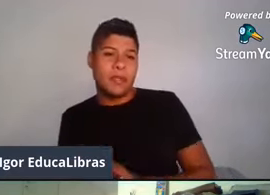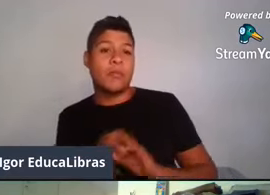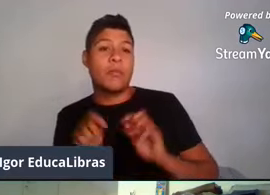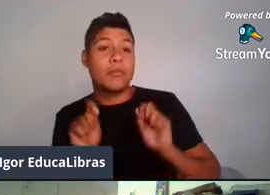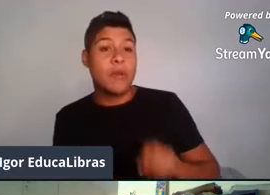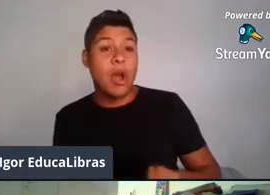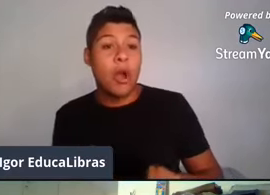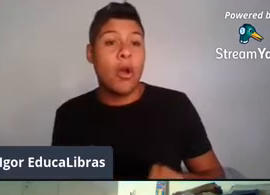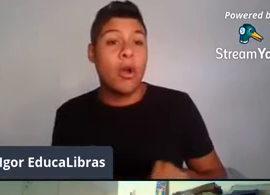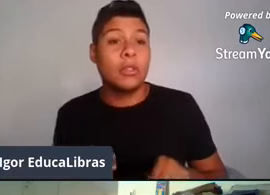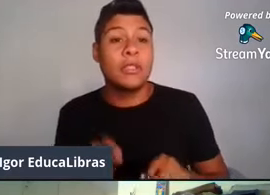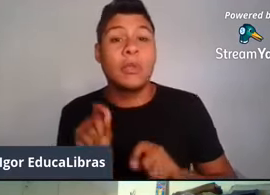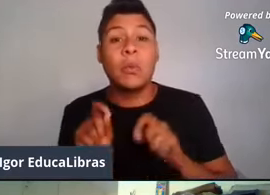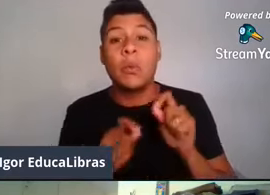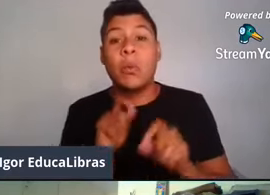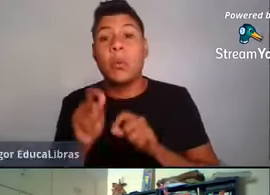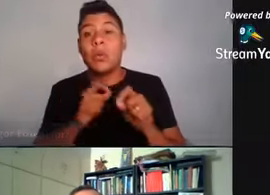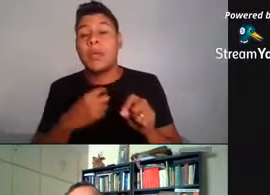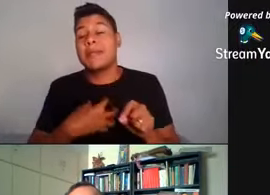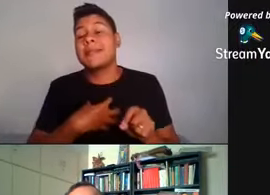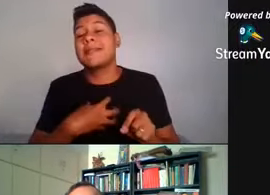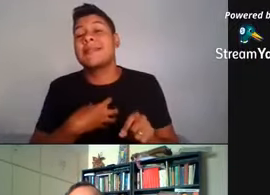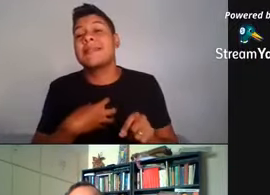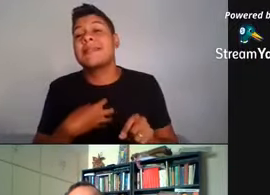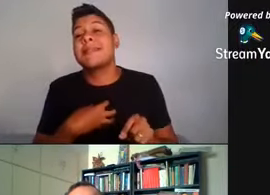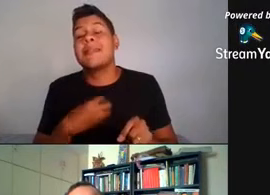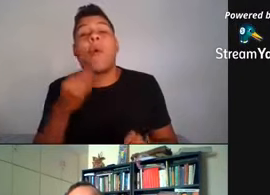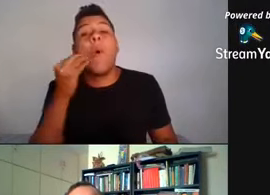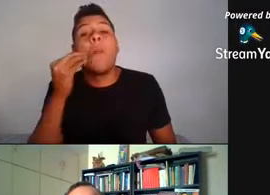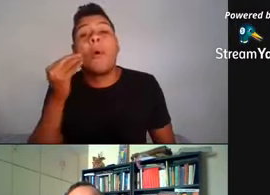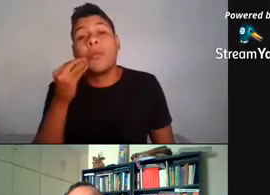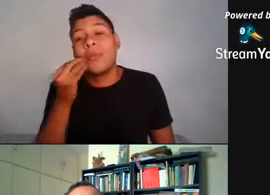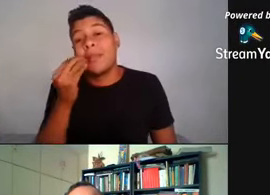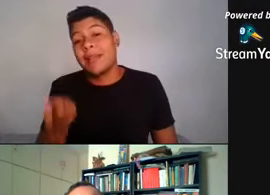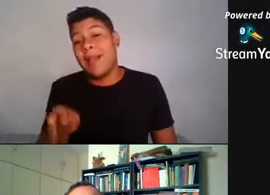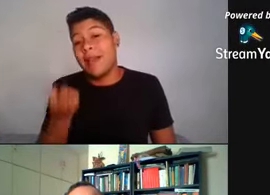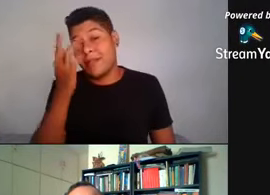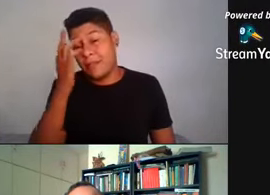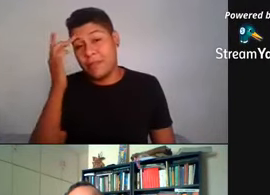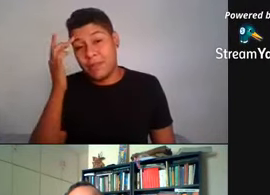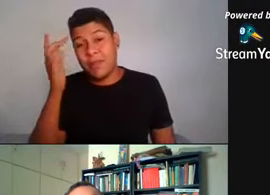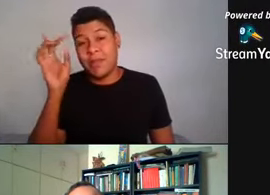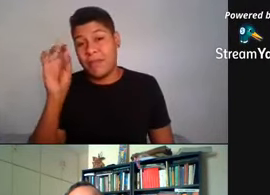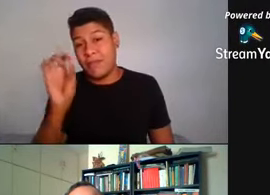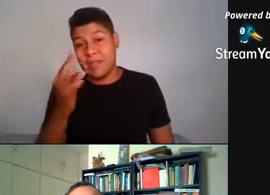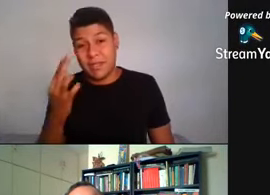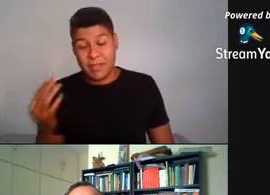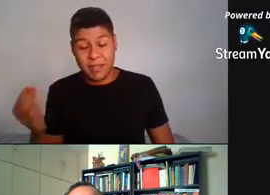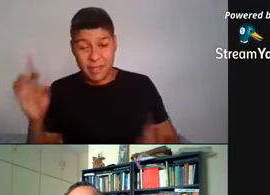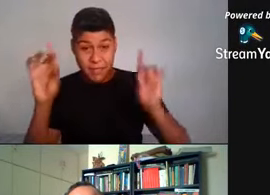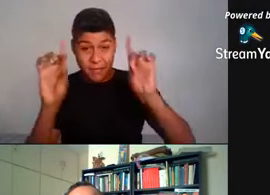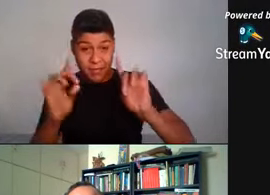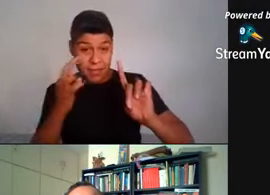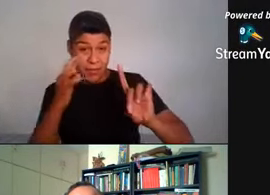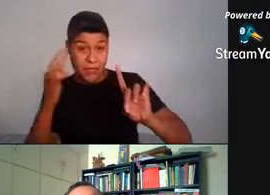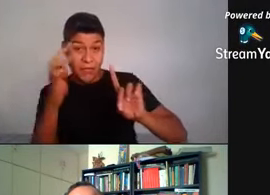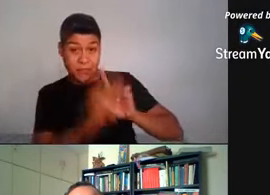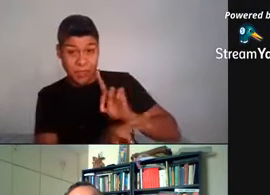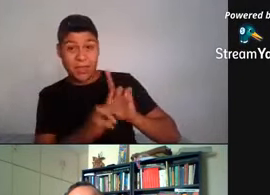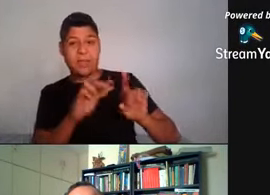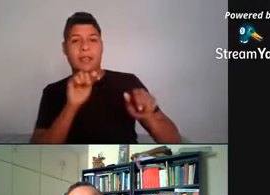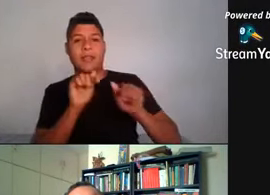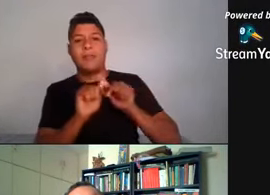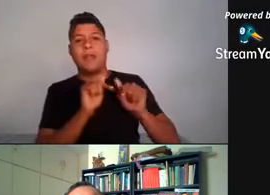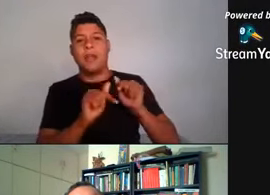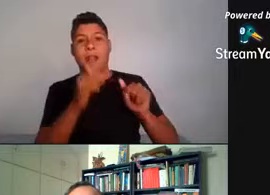uma janela, pode representar uma janela de oportunidade para as pessoas com deficiência via teletrabalho. Inclusive pessoas com